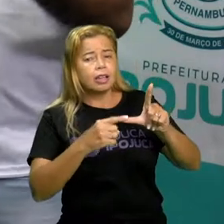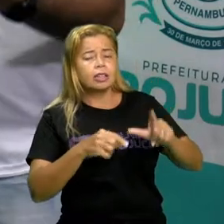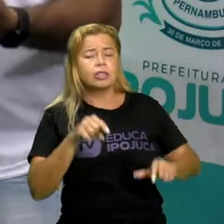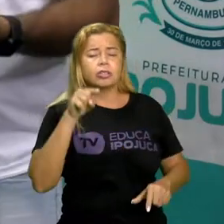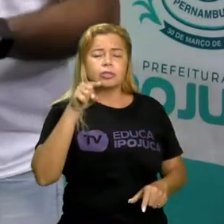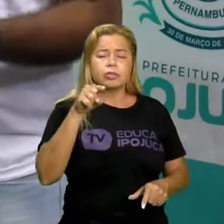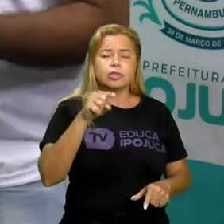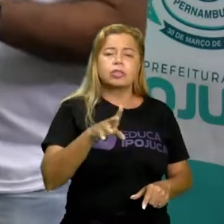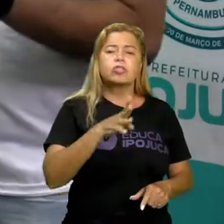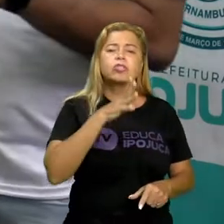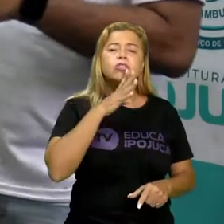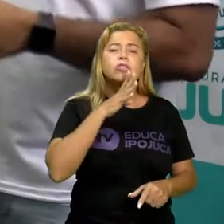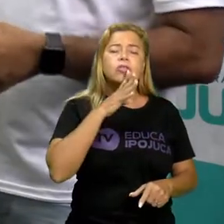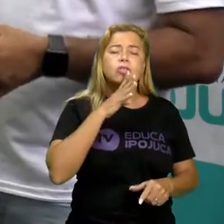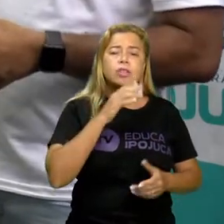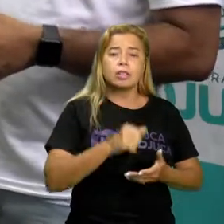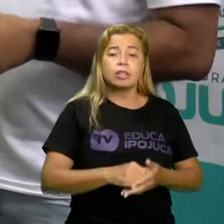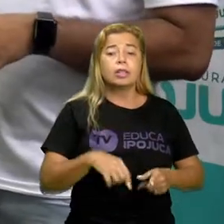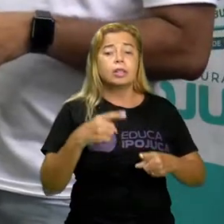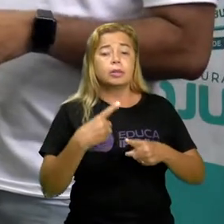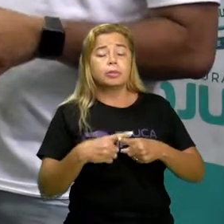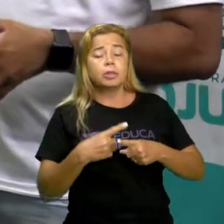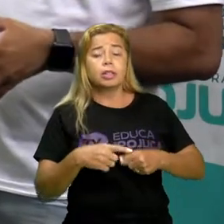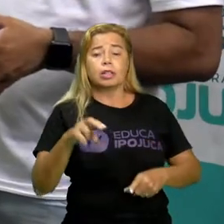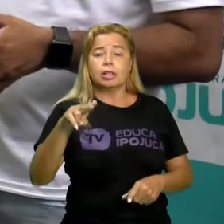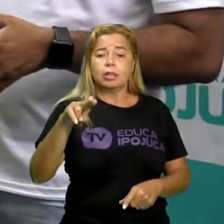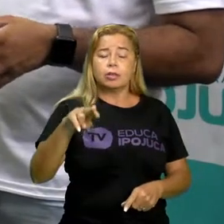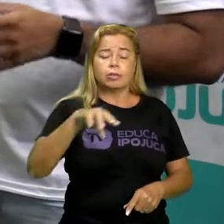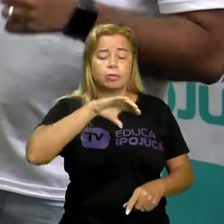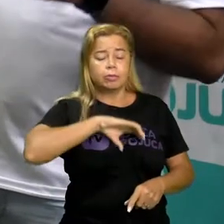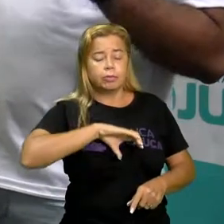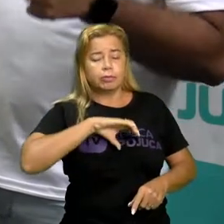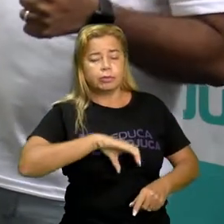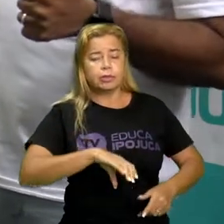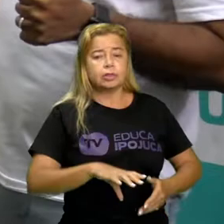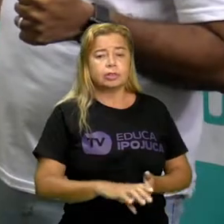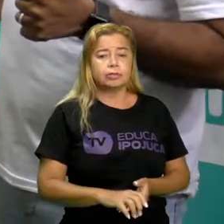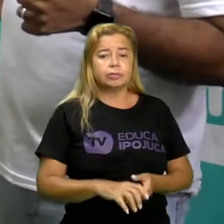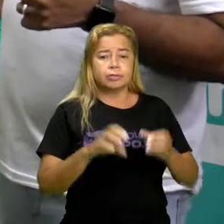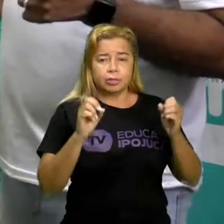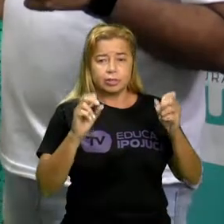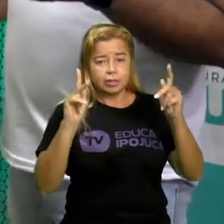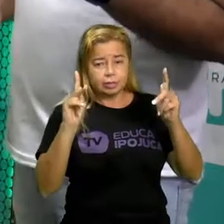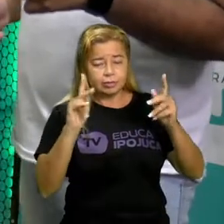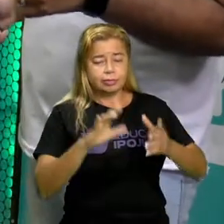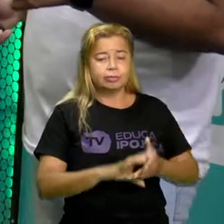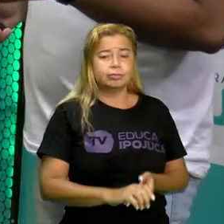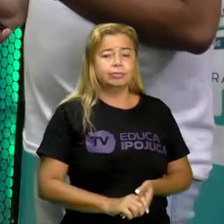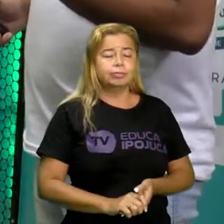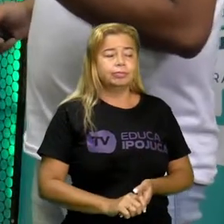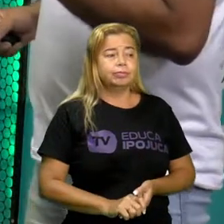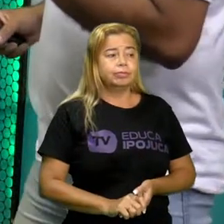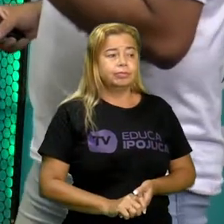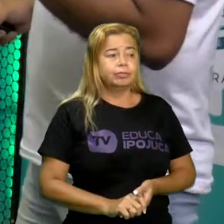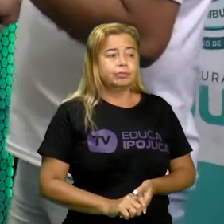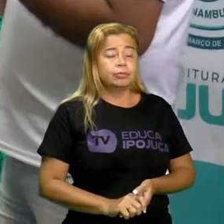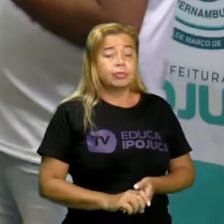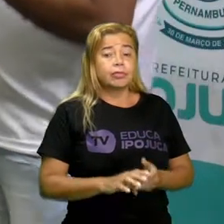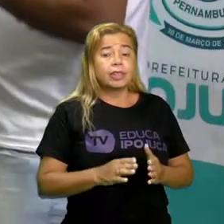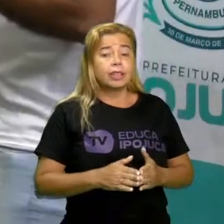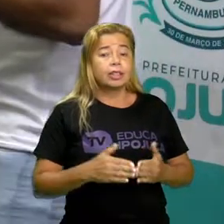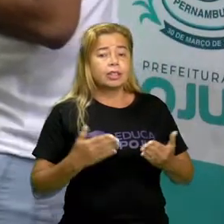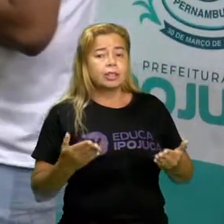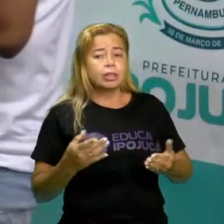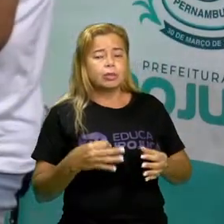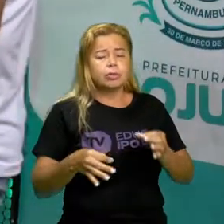conhecidas de vocês, porque é igual com o português. Tá tranquilo? Beleza. Então, eu preparei